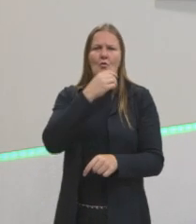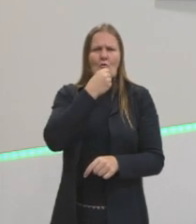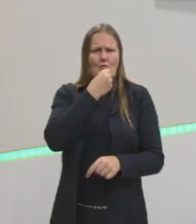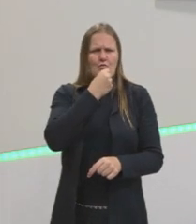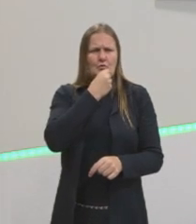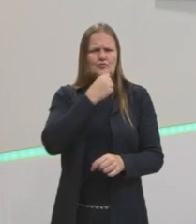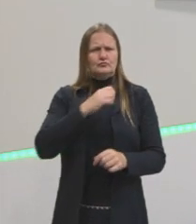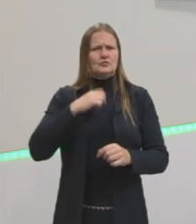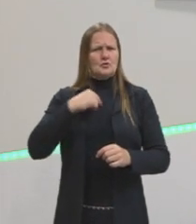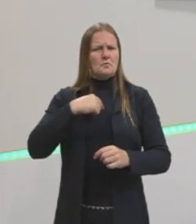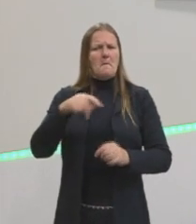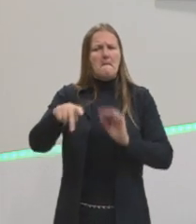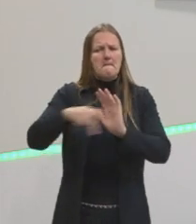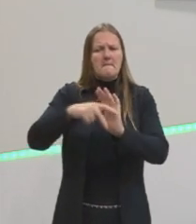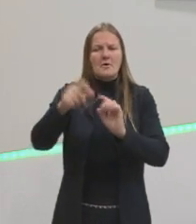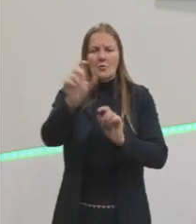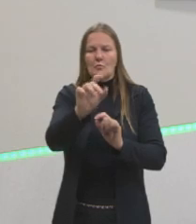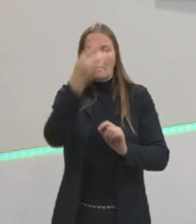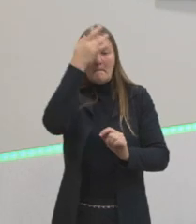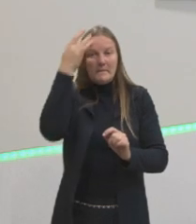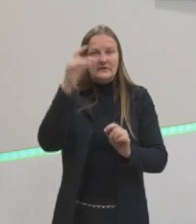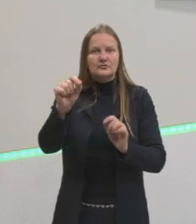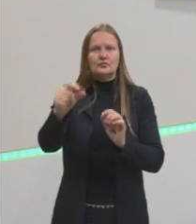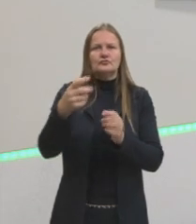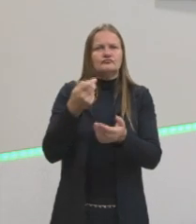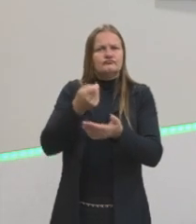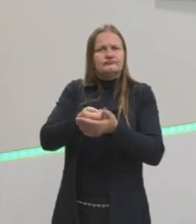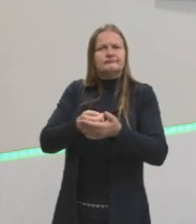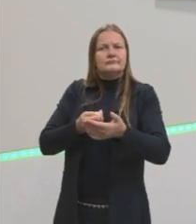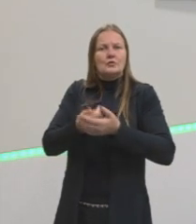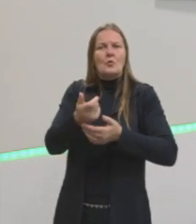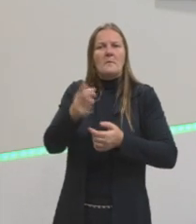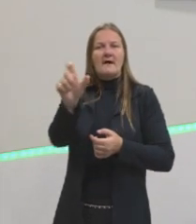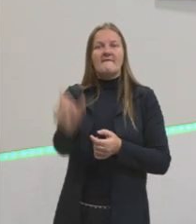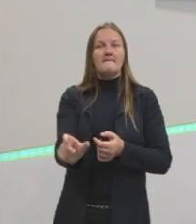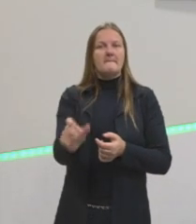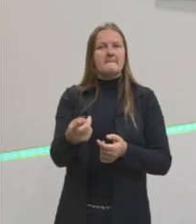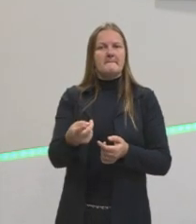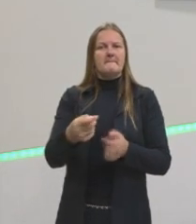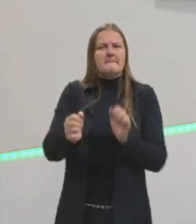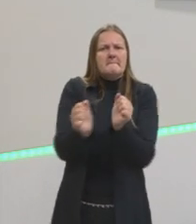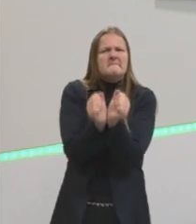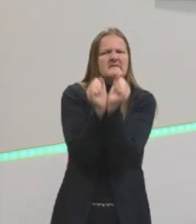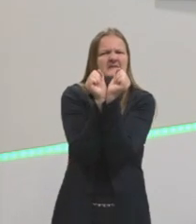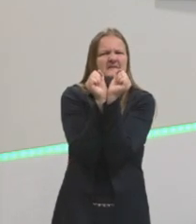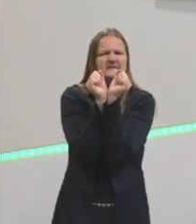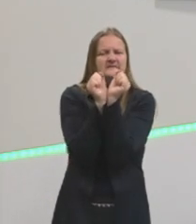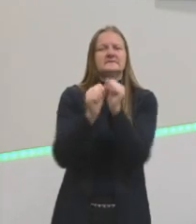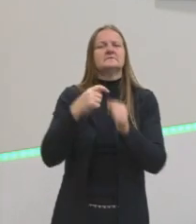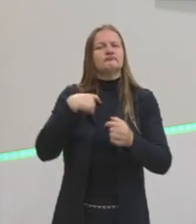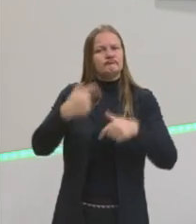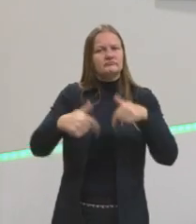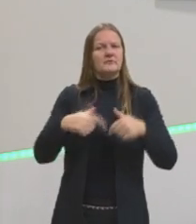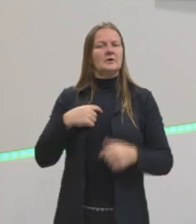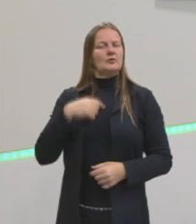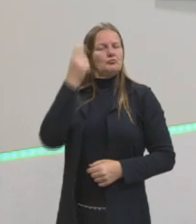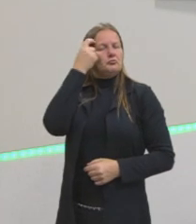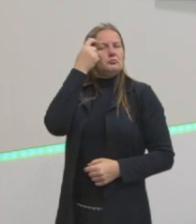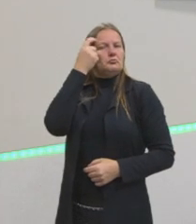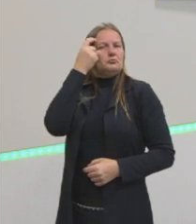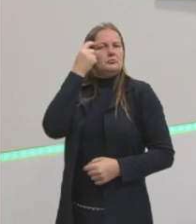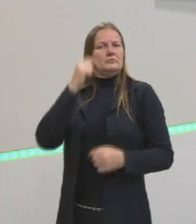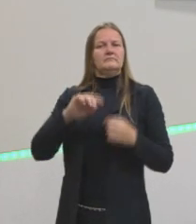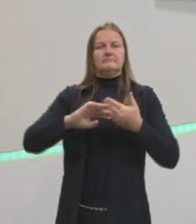tão assustada escravista o proprietário ele põe os seus escravos a trabalhar e ele faz um trabalho intelectual